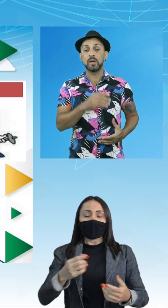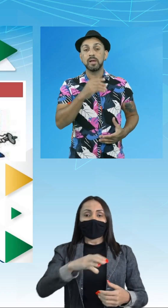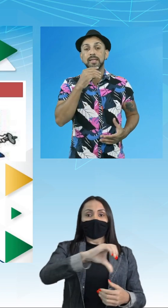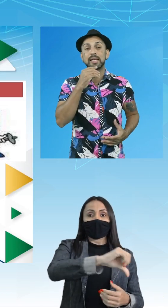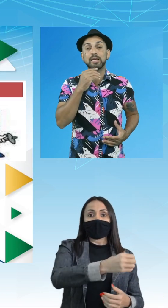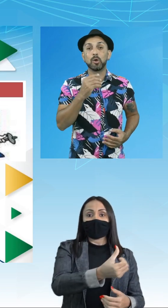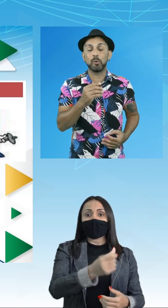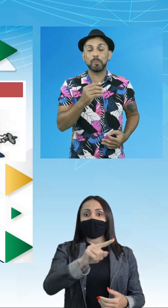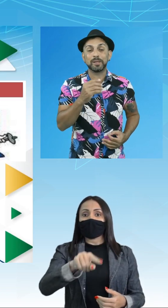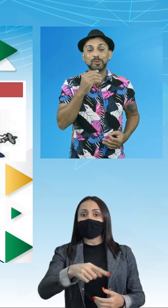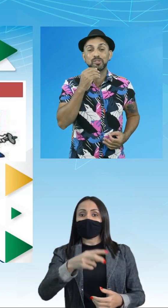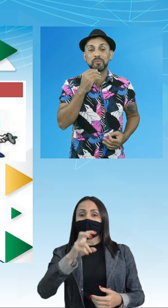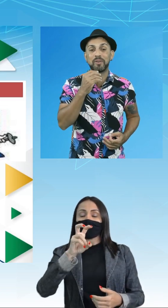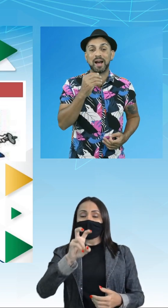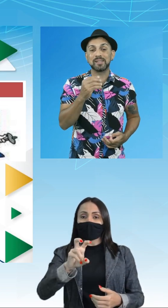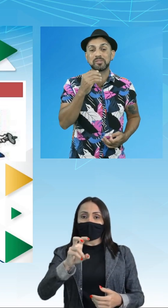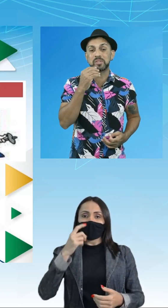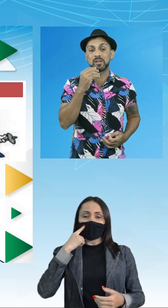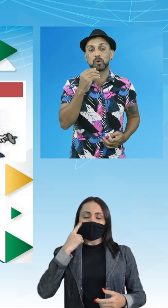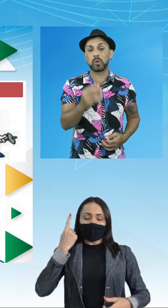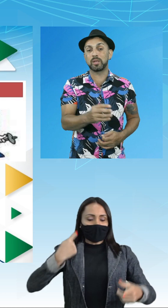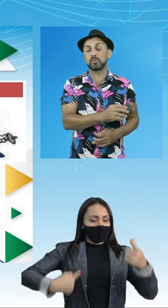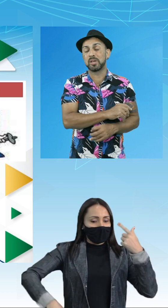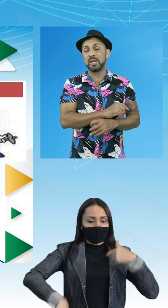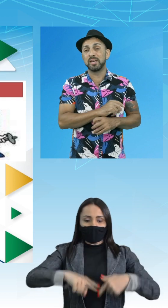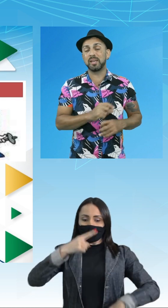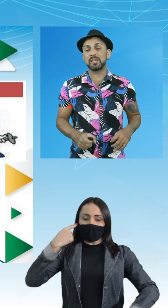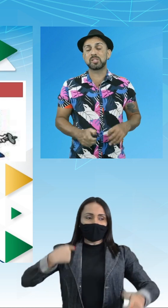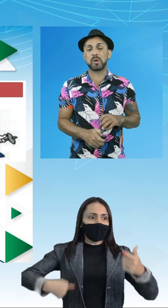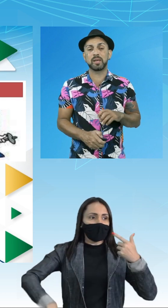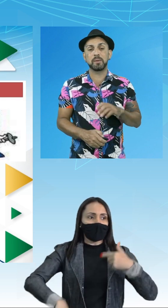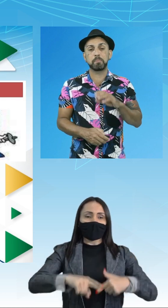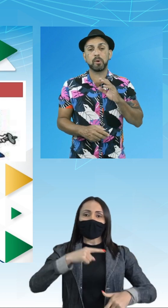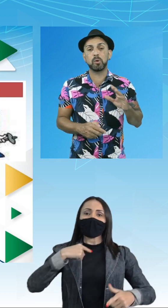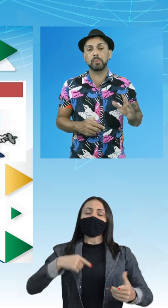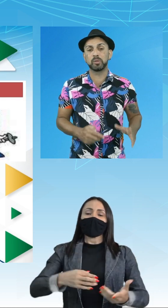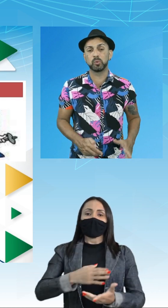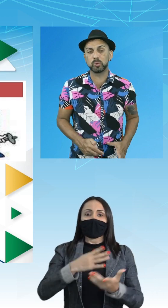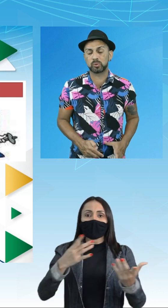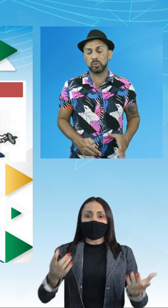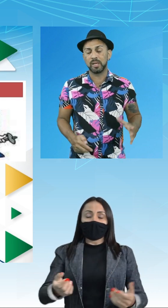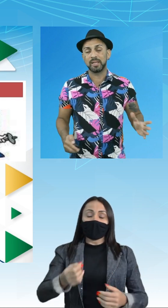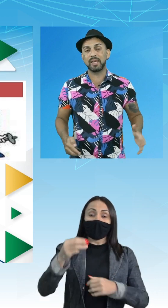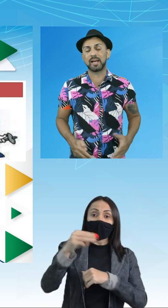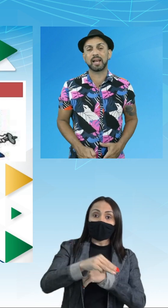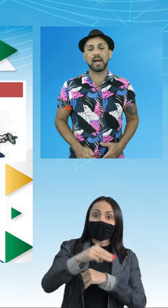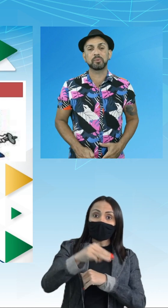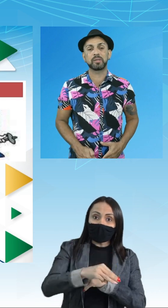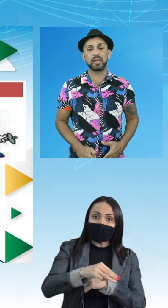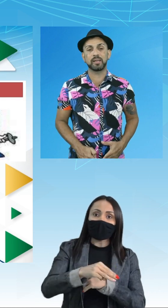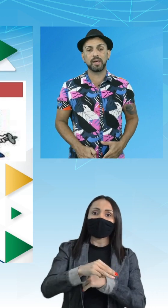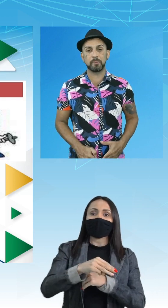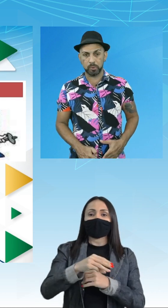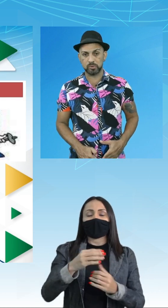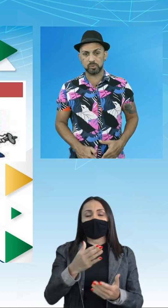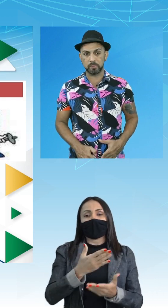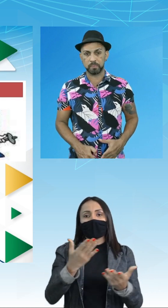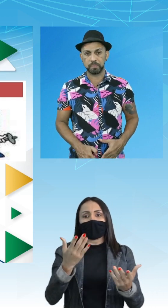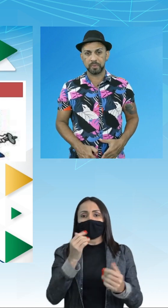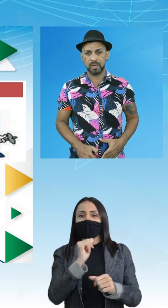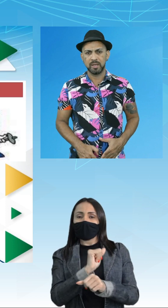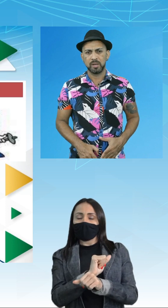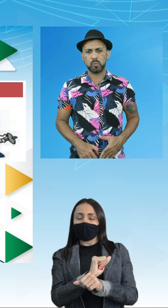96,5 quilômetros de vasos sanguíneos, e isso aí por minuto, e é claro que em